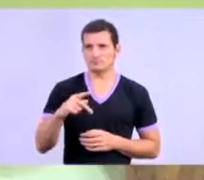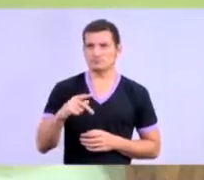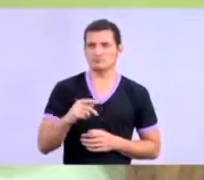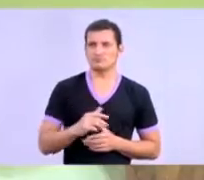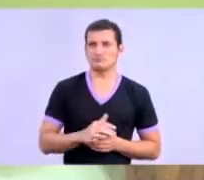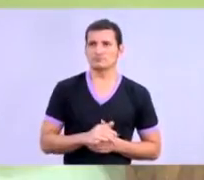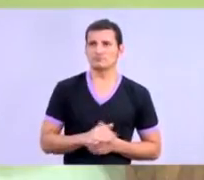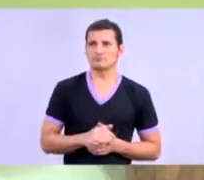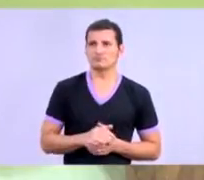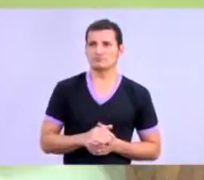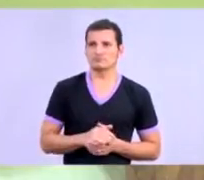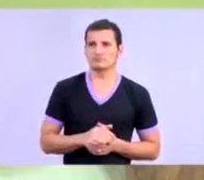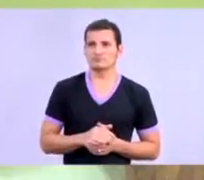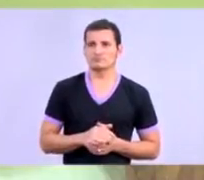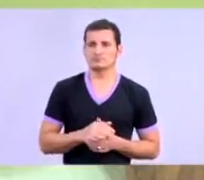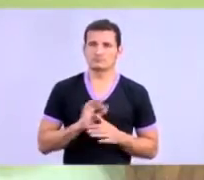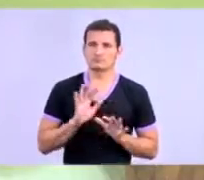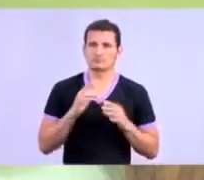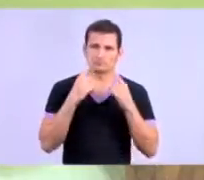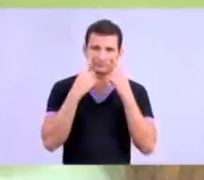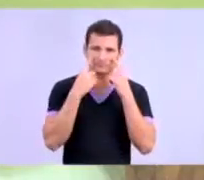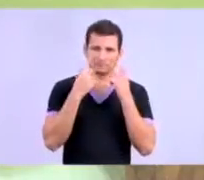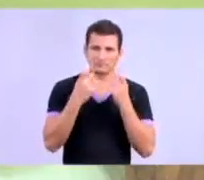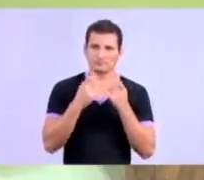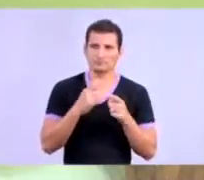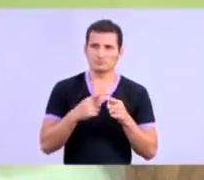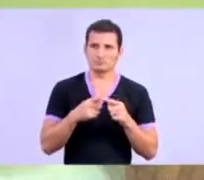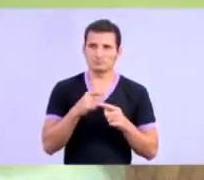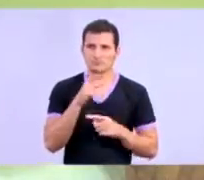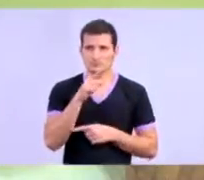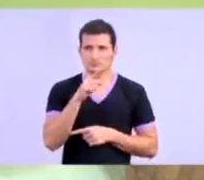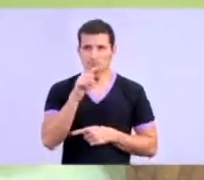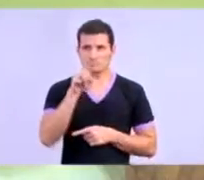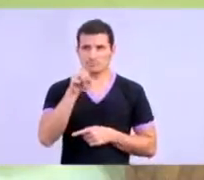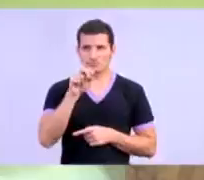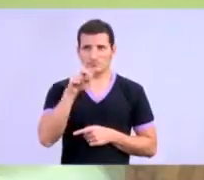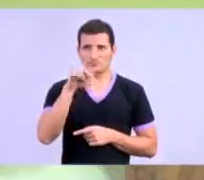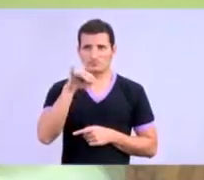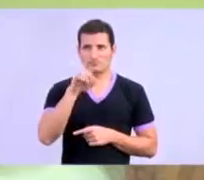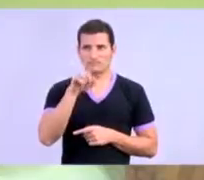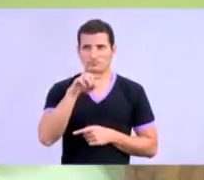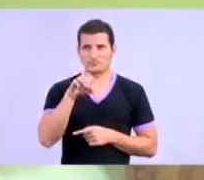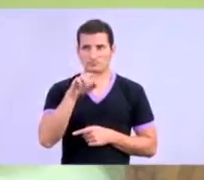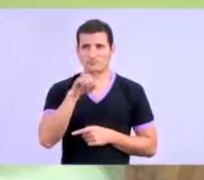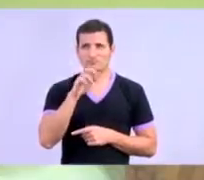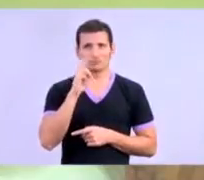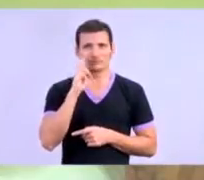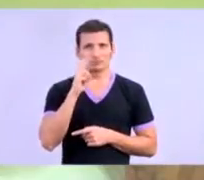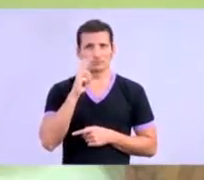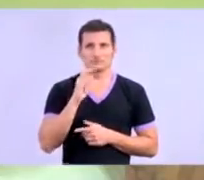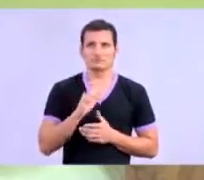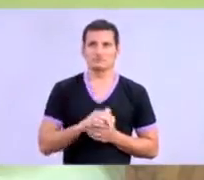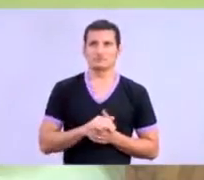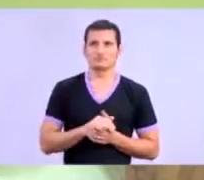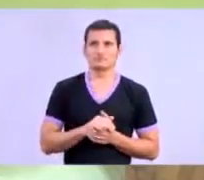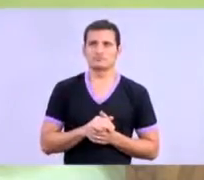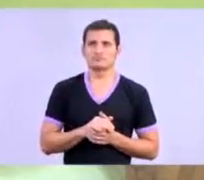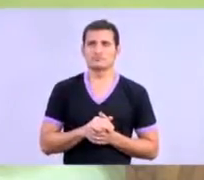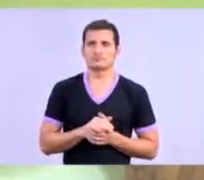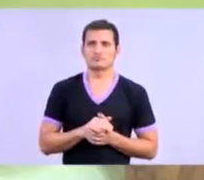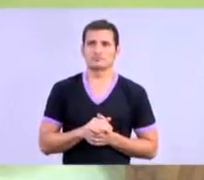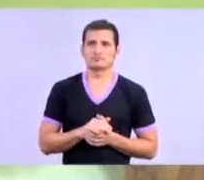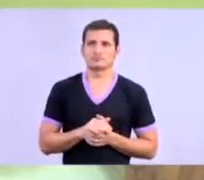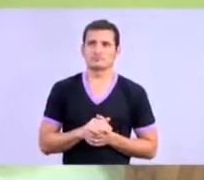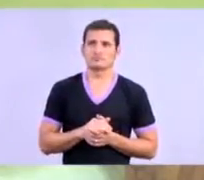HTTP. Então é muito interessante porque ela viu pela coluna da esquerda, né? Uhum. Então é